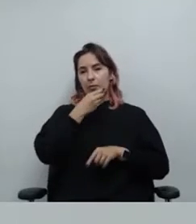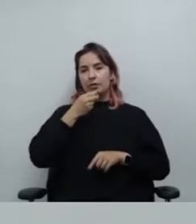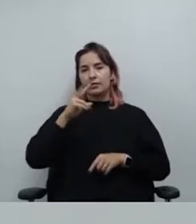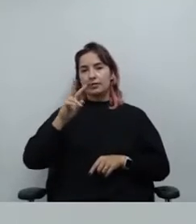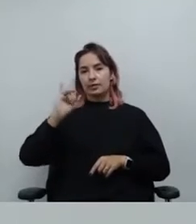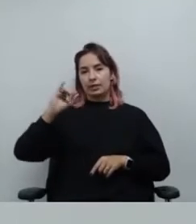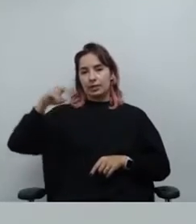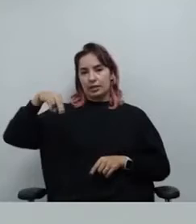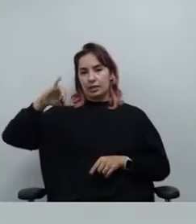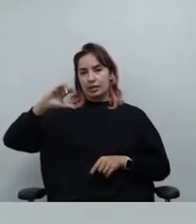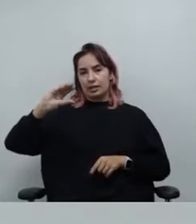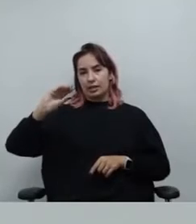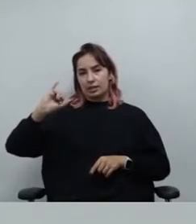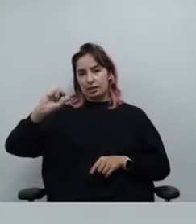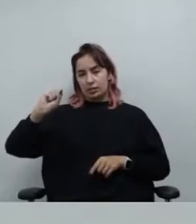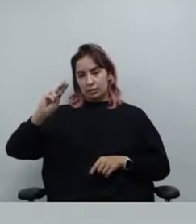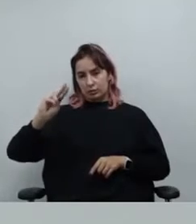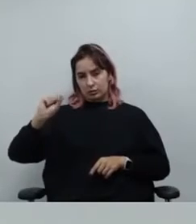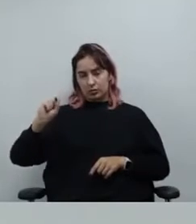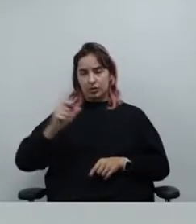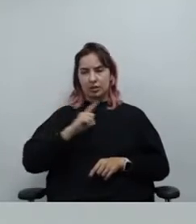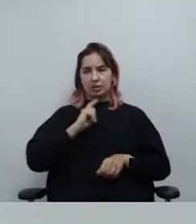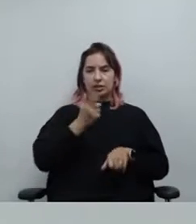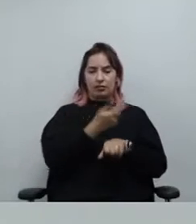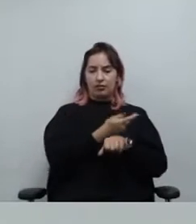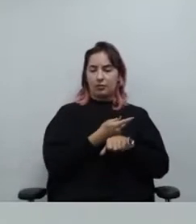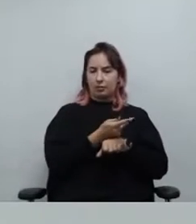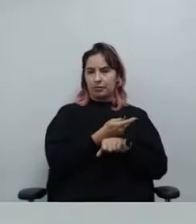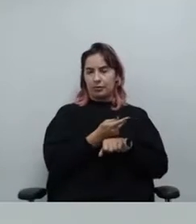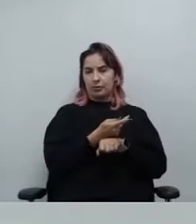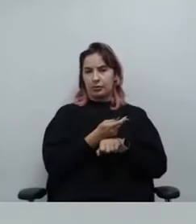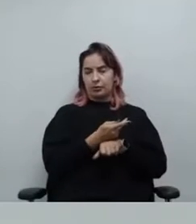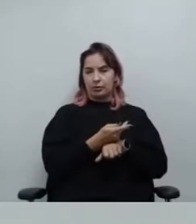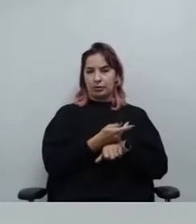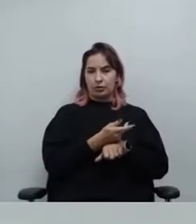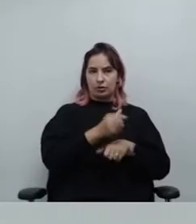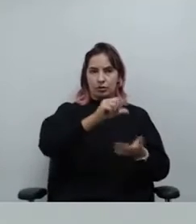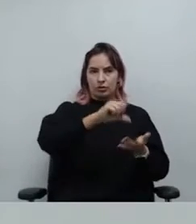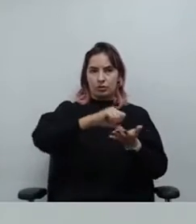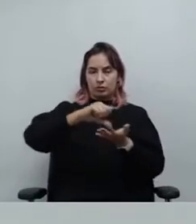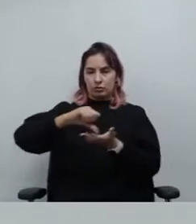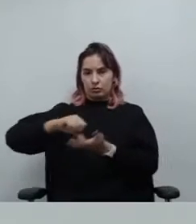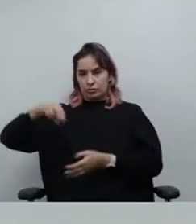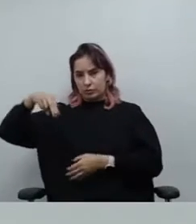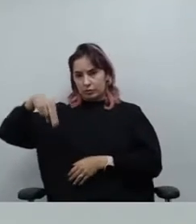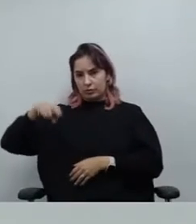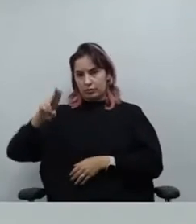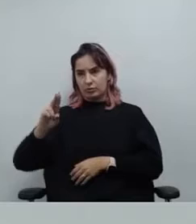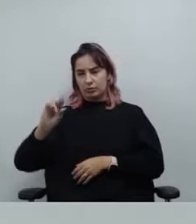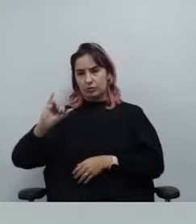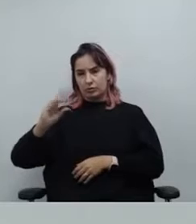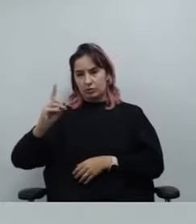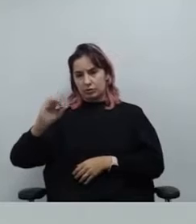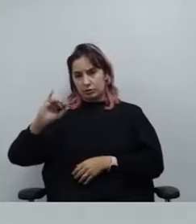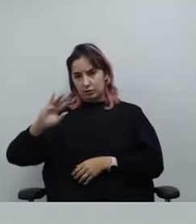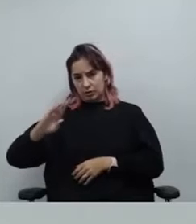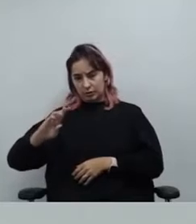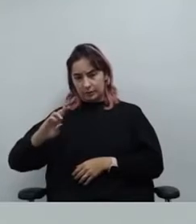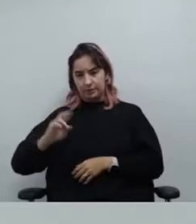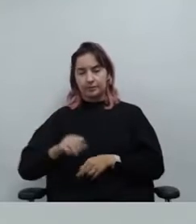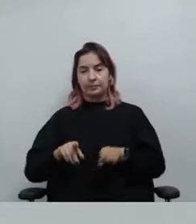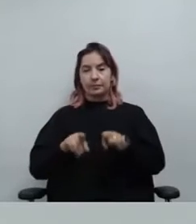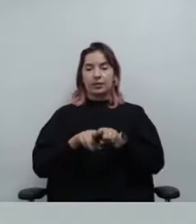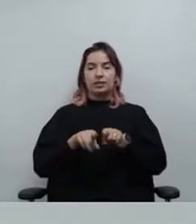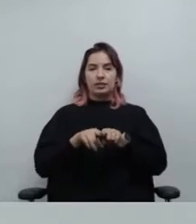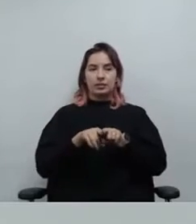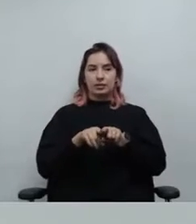Houve ainda uma procura cada vez maior do núcleo, do NUDIR, sobre essas questões, e